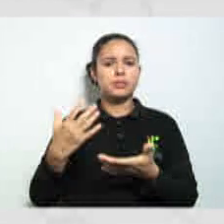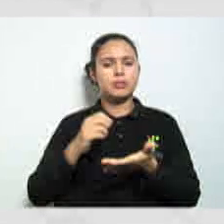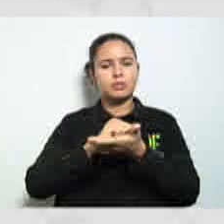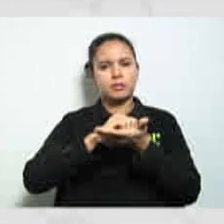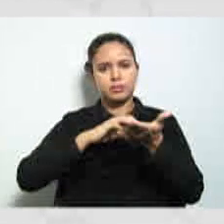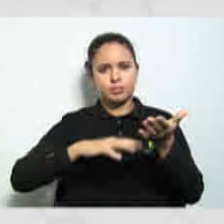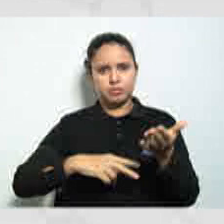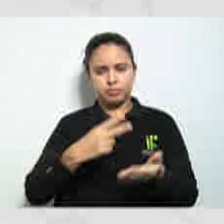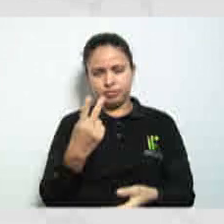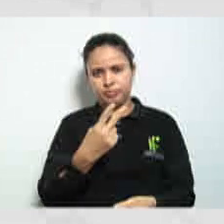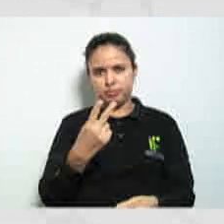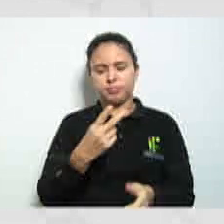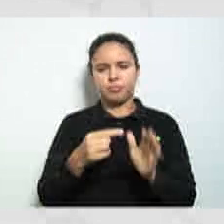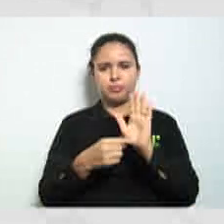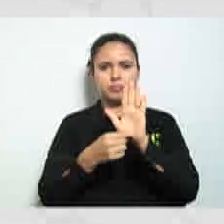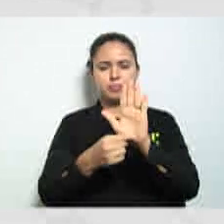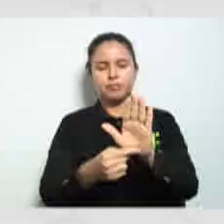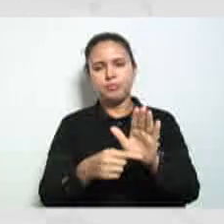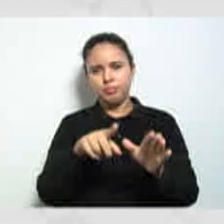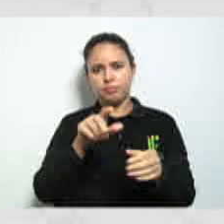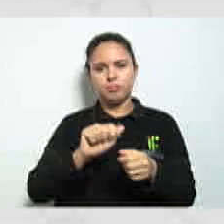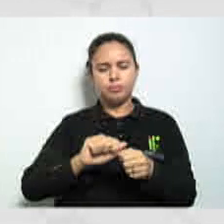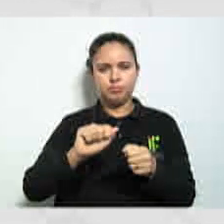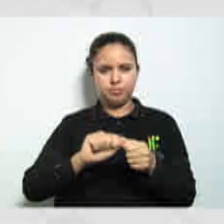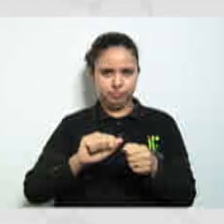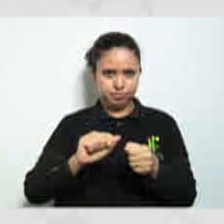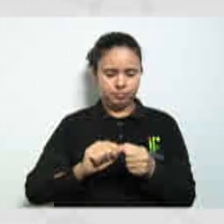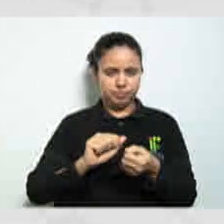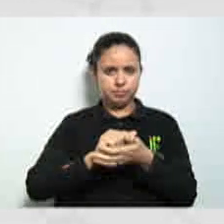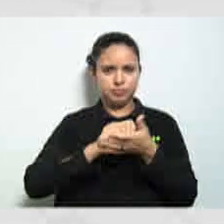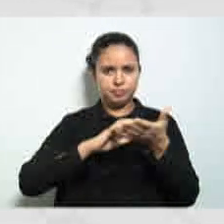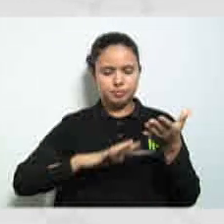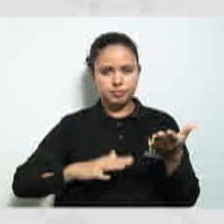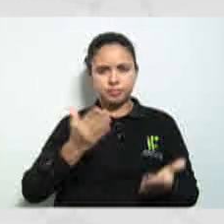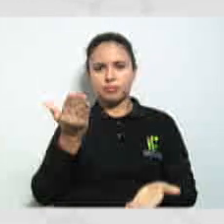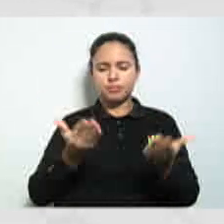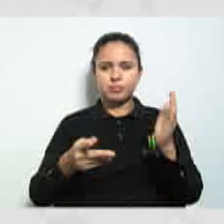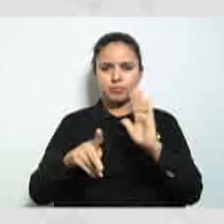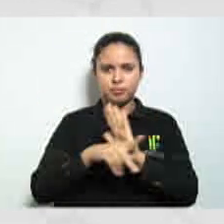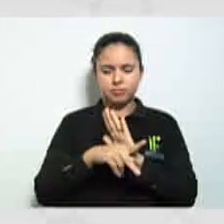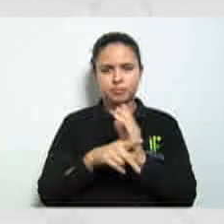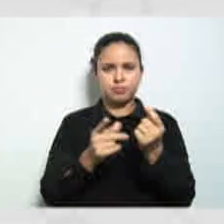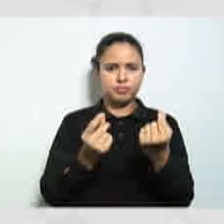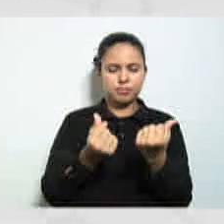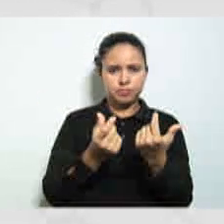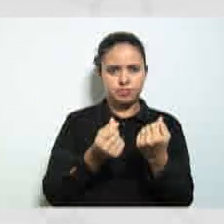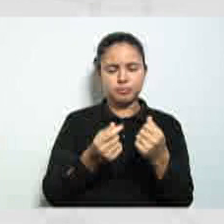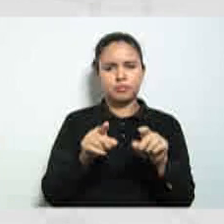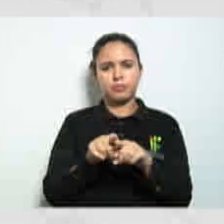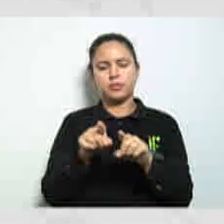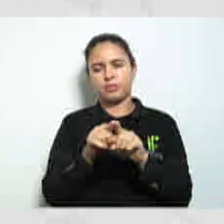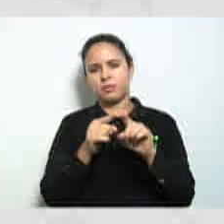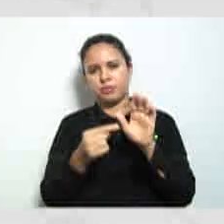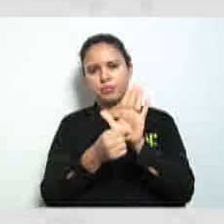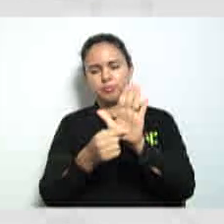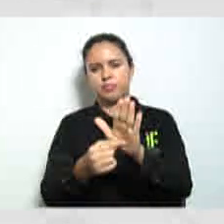eu trouxe para vocês realizarem atividade, tanto no balanço patrimonial como na demonstração de sobras